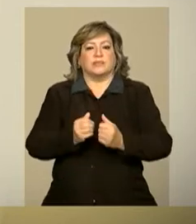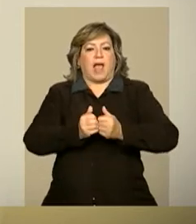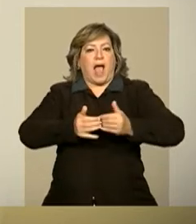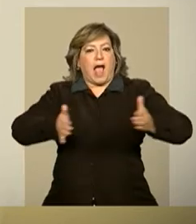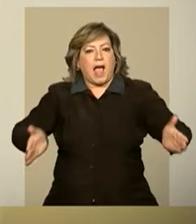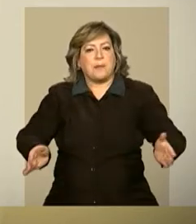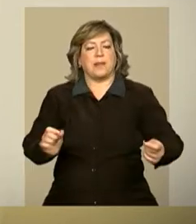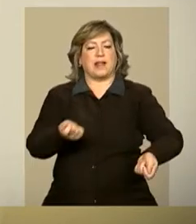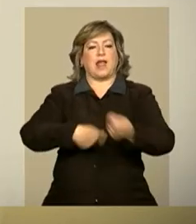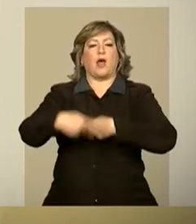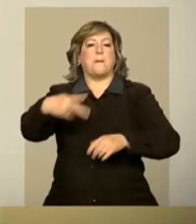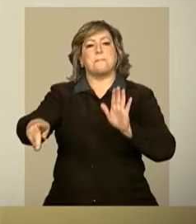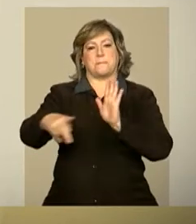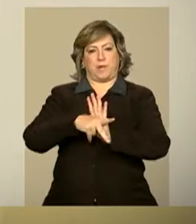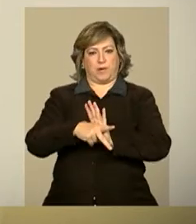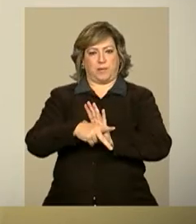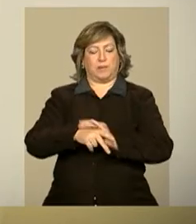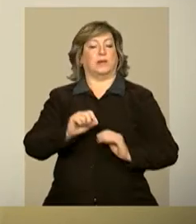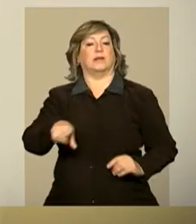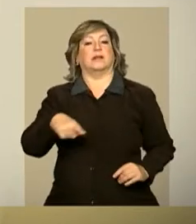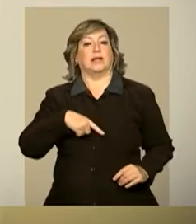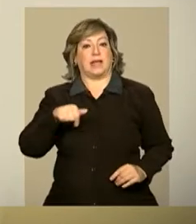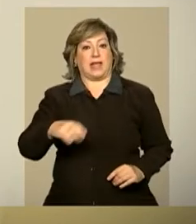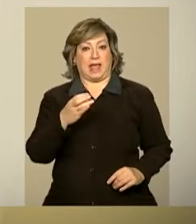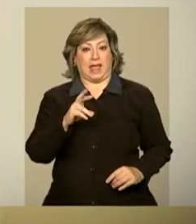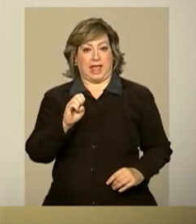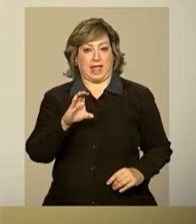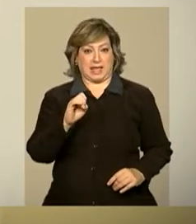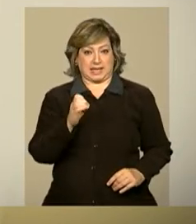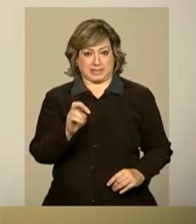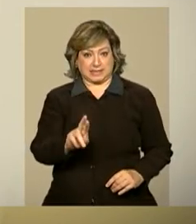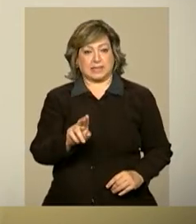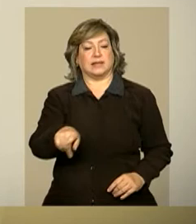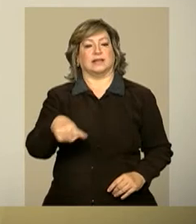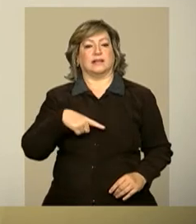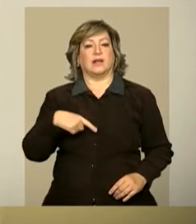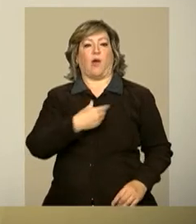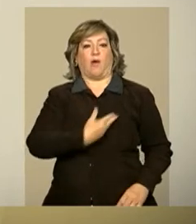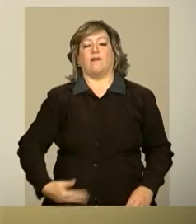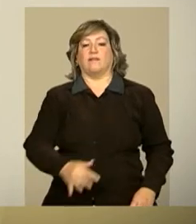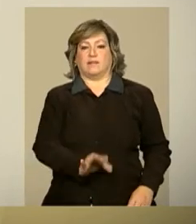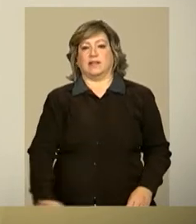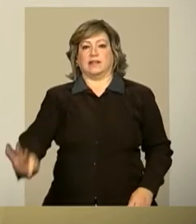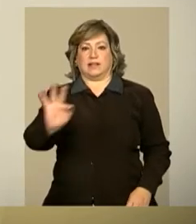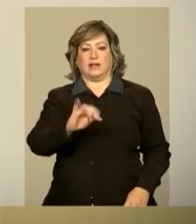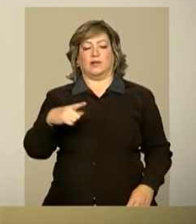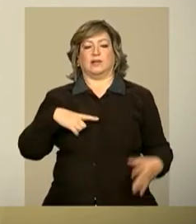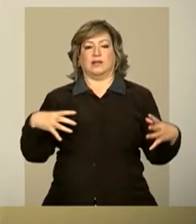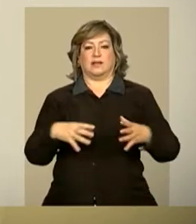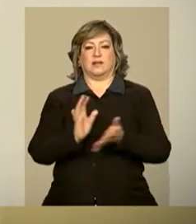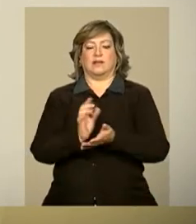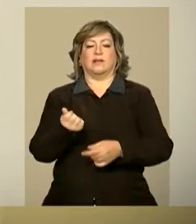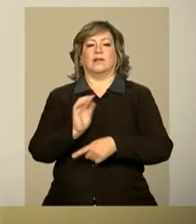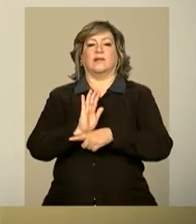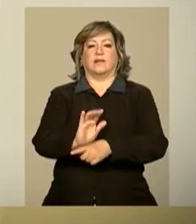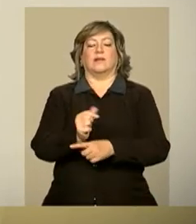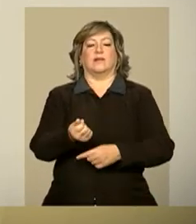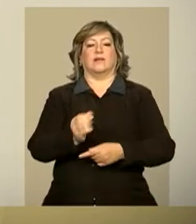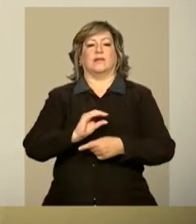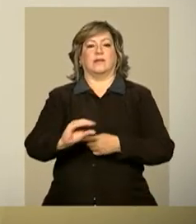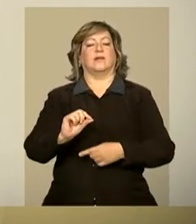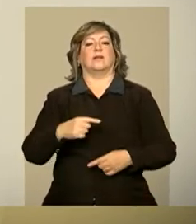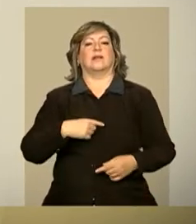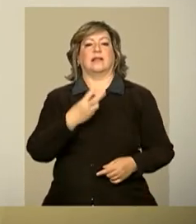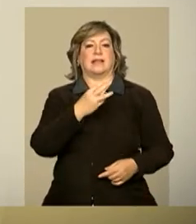seu próprio negócio com crescer o governo federal oferece crédito facilitado que vai de 300reais a